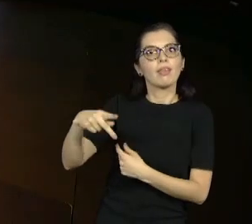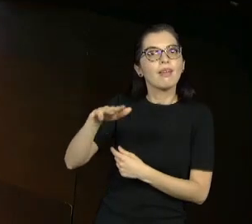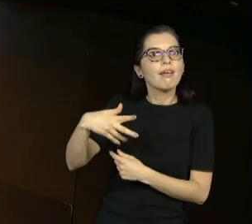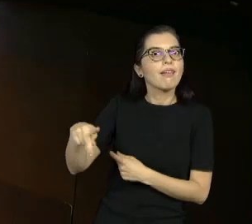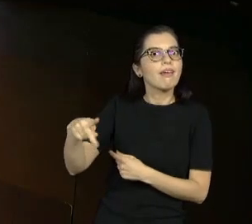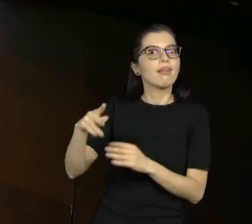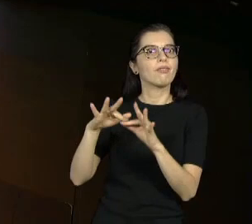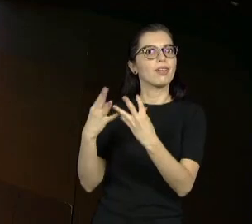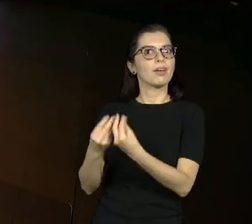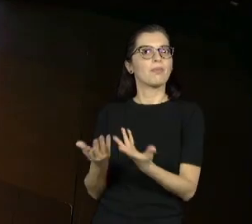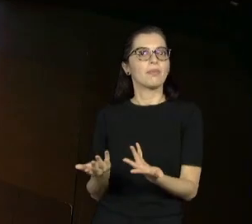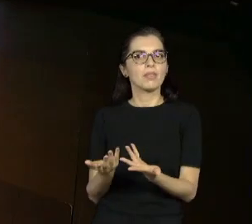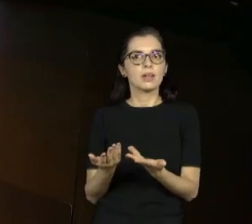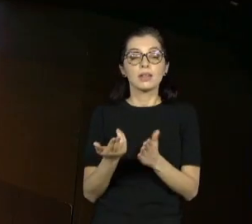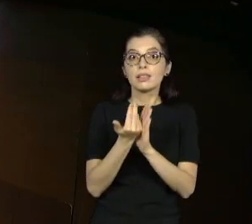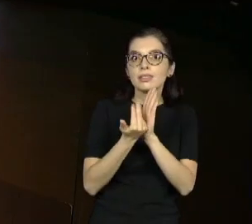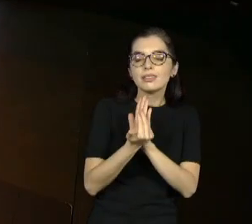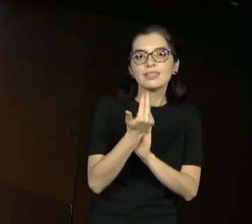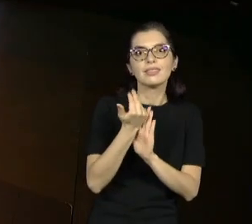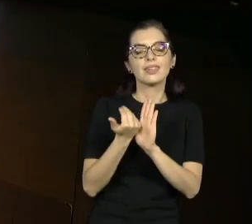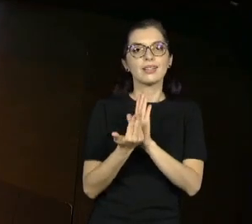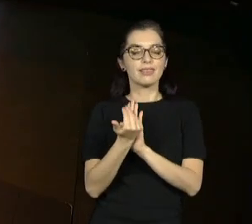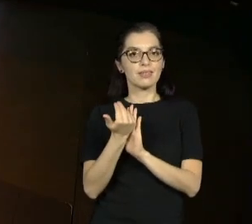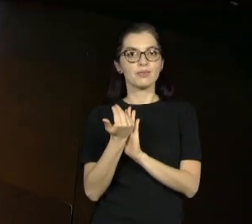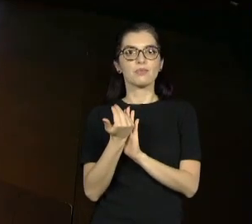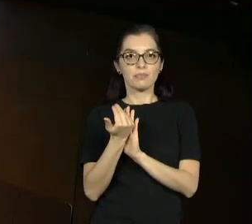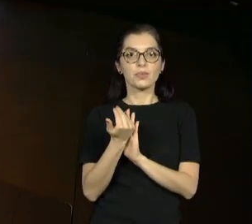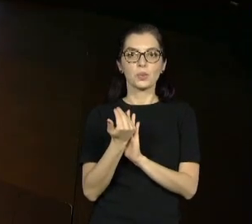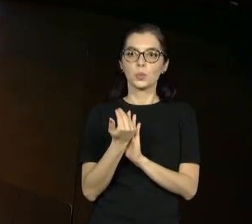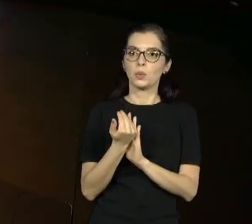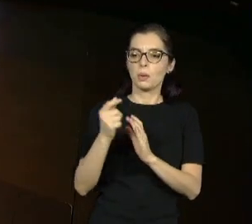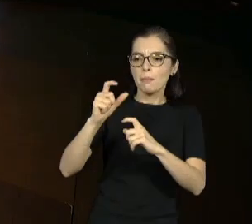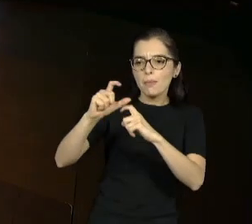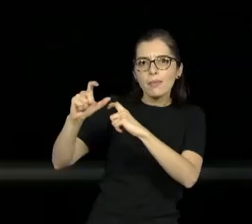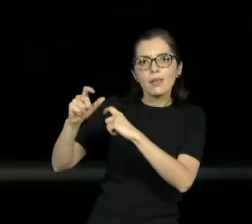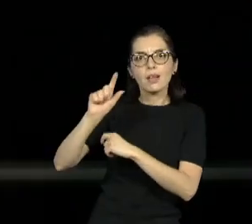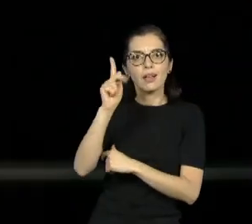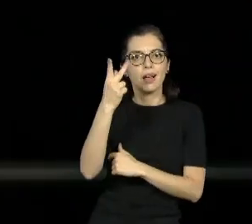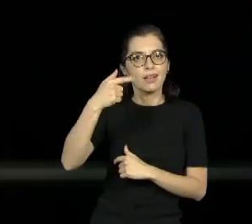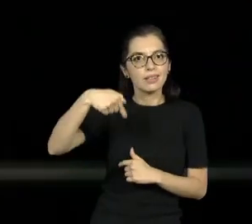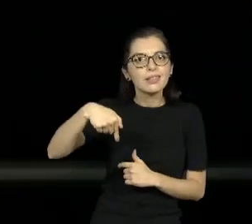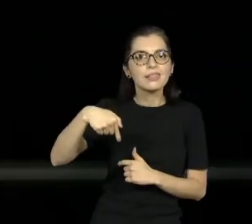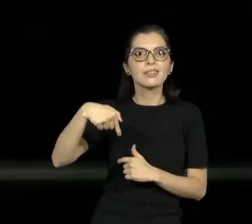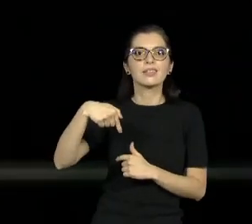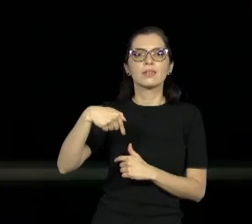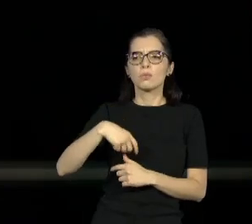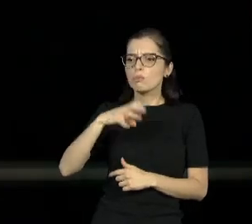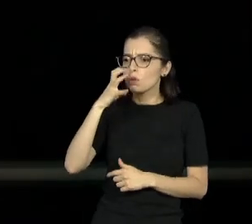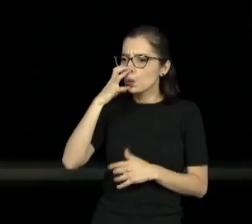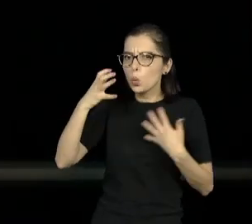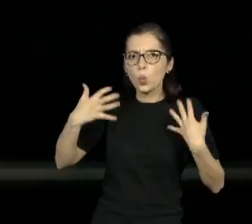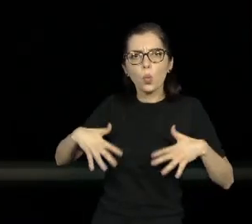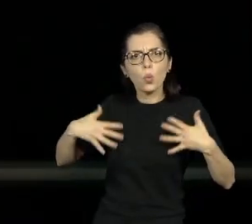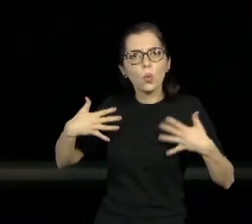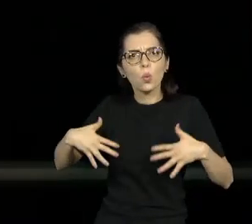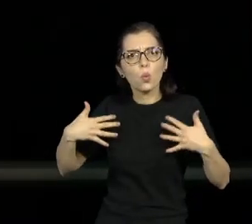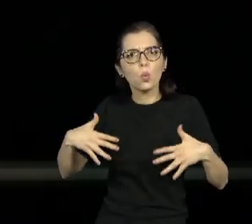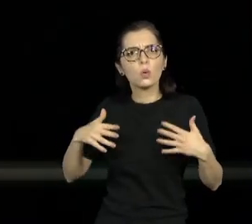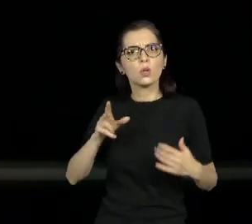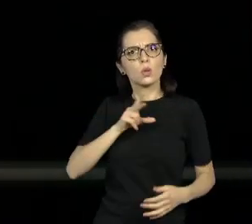O desenhista, foi a obra artística de quadrinhos que mais me impressionou e mais me, de alguma